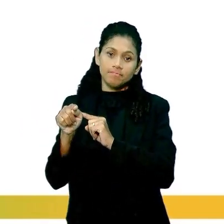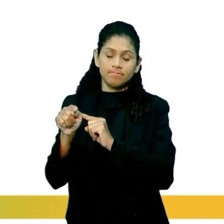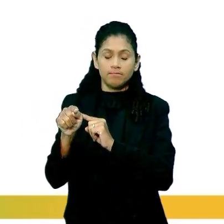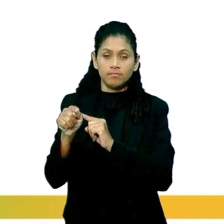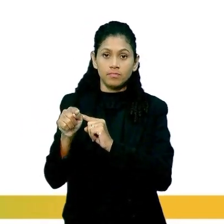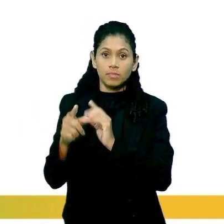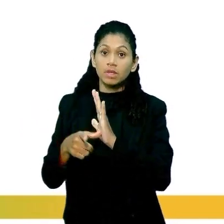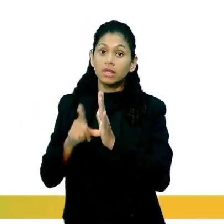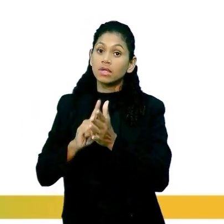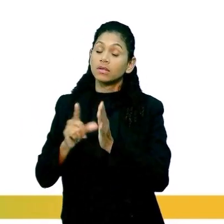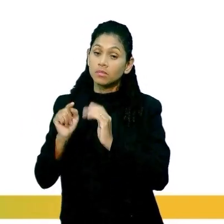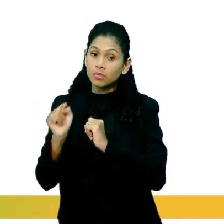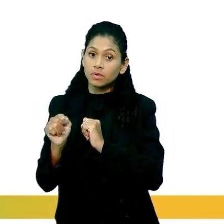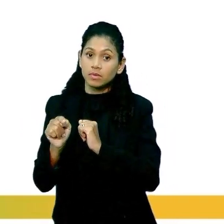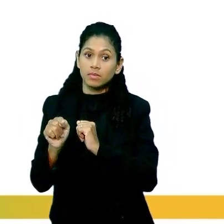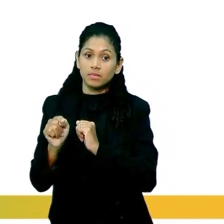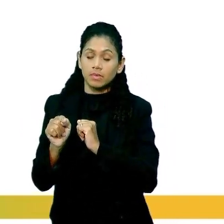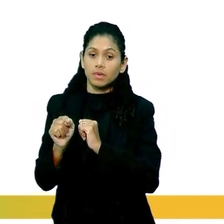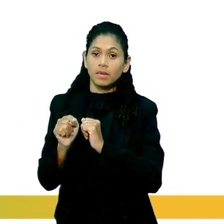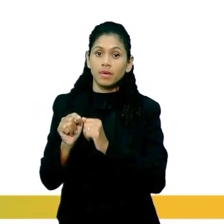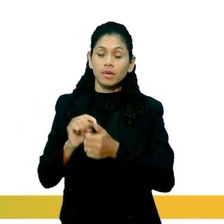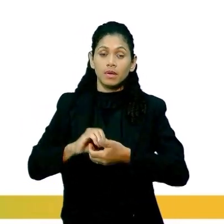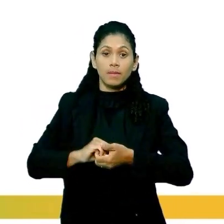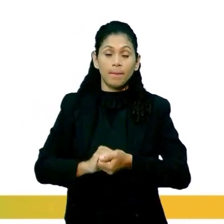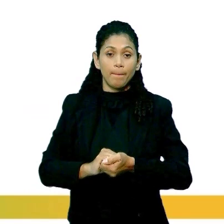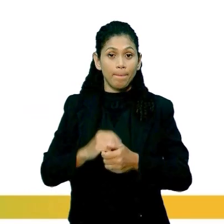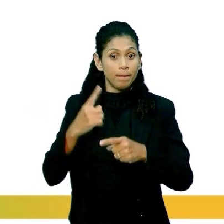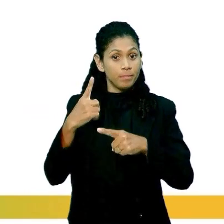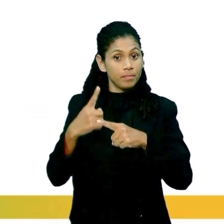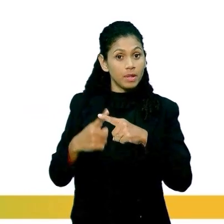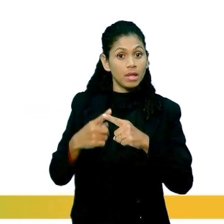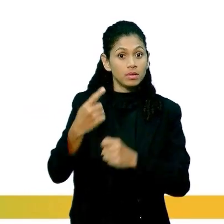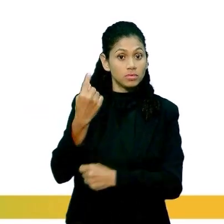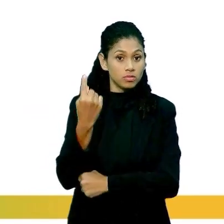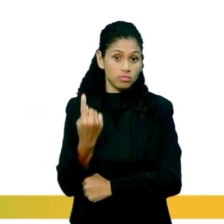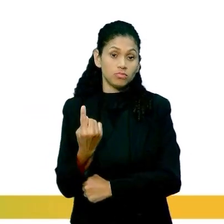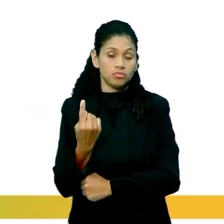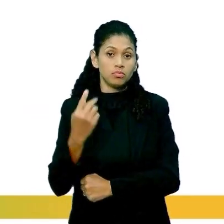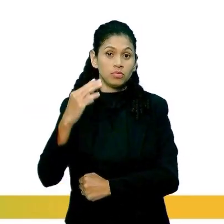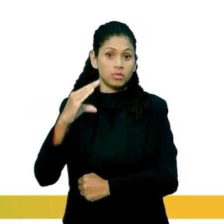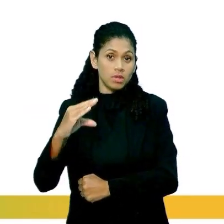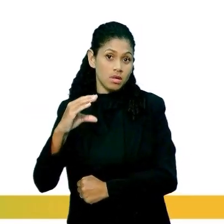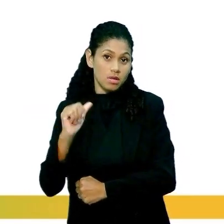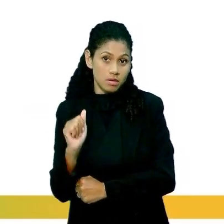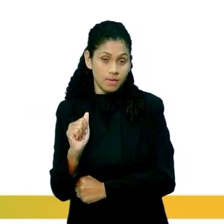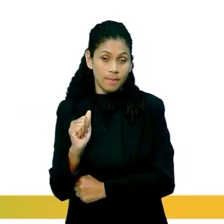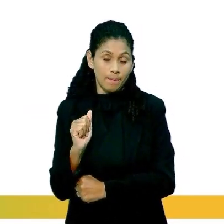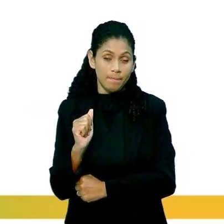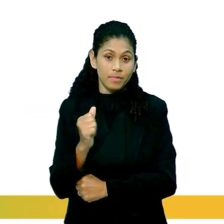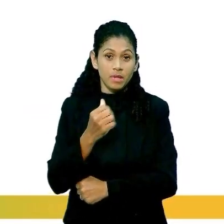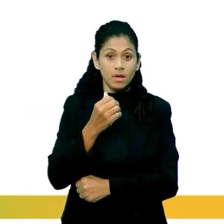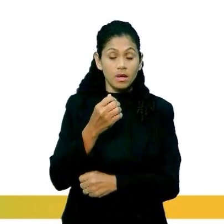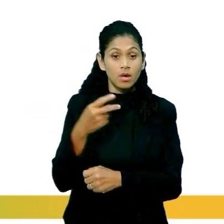2 fósforos e 5 oxigênios, mais um do óxido de cálcio, 6 oxigênios. Como que a gente organiza isso